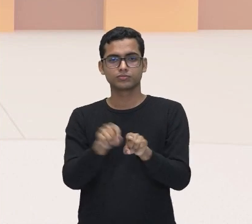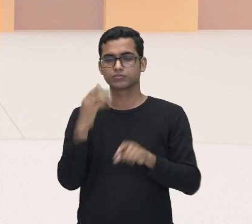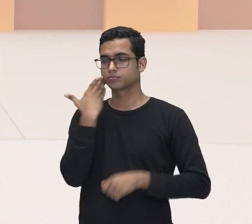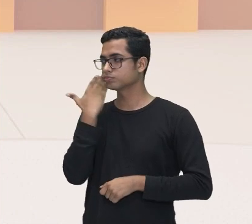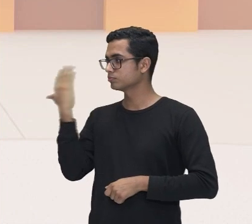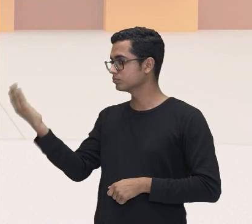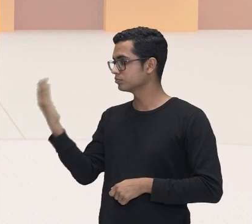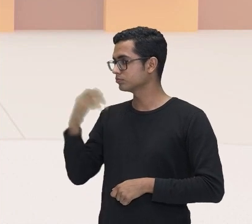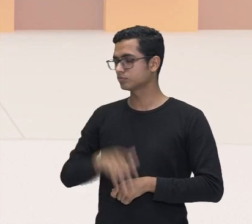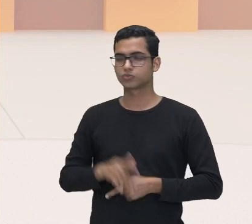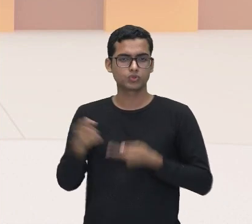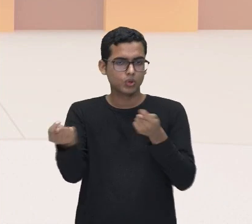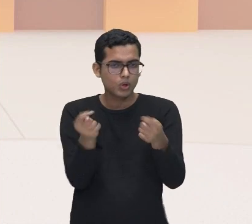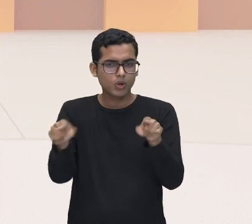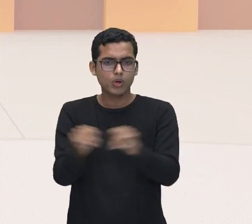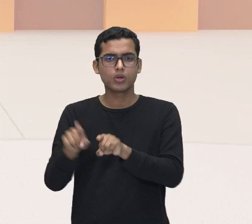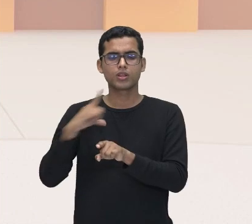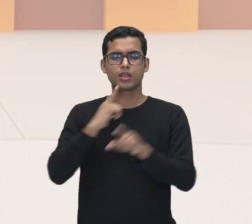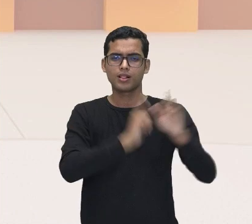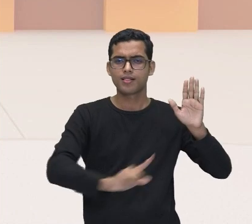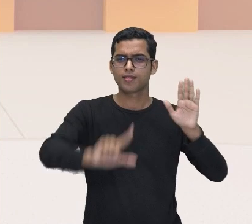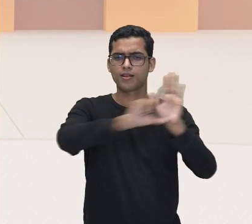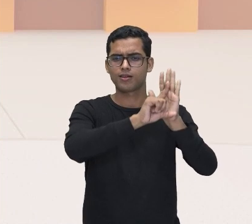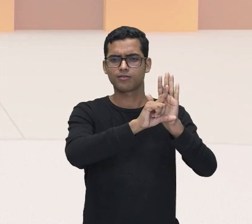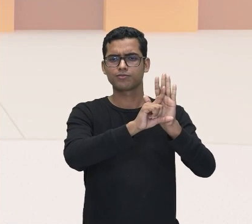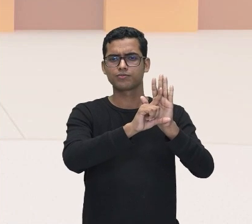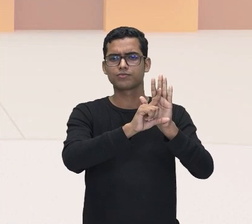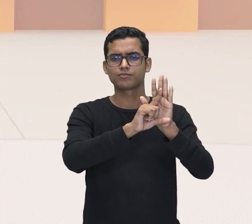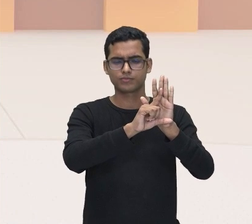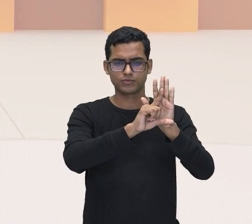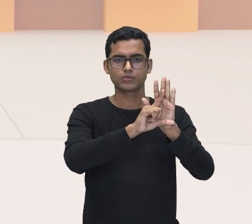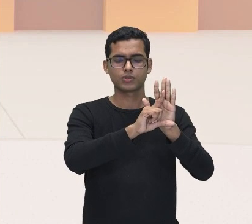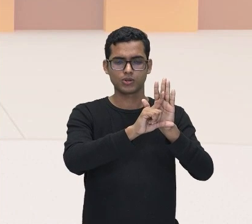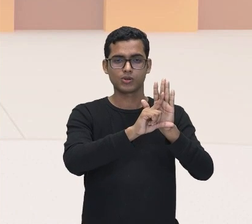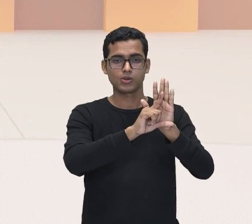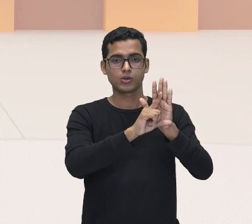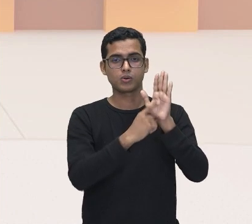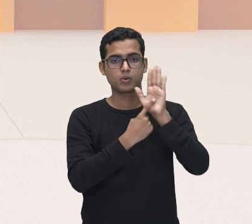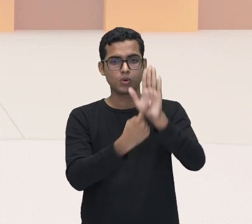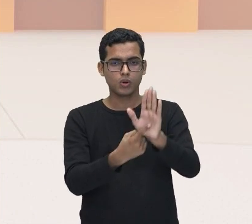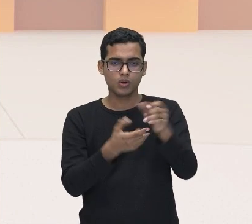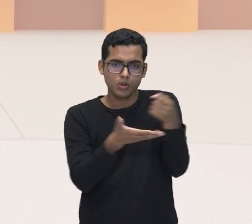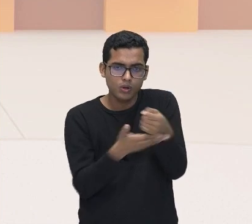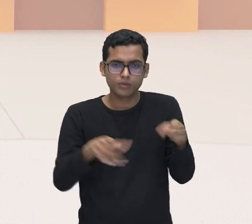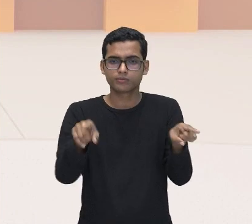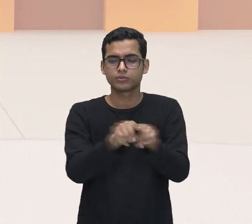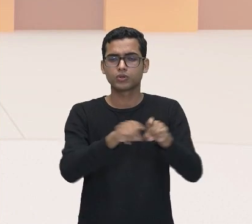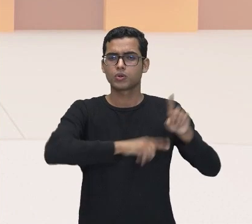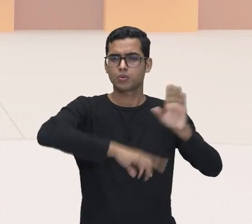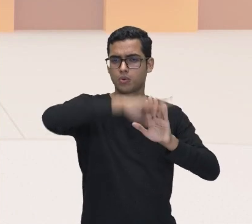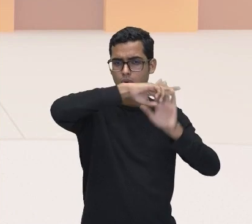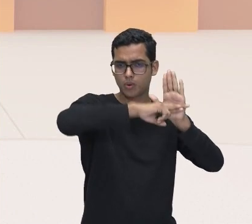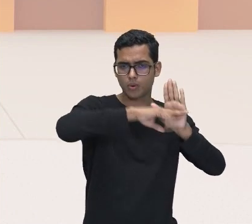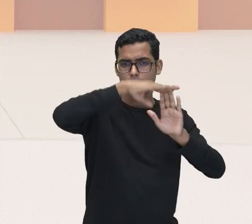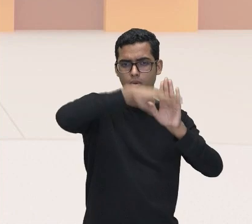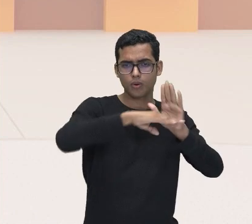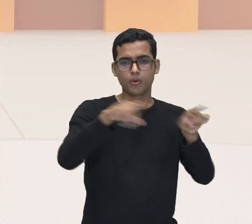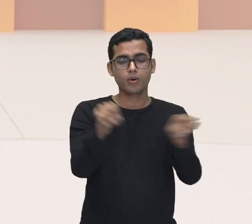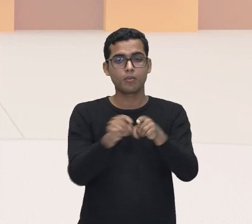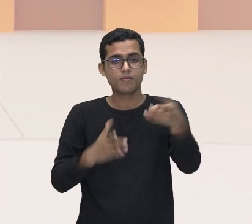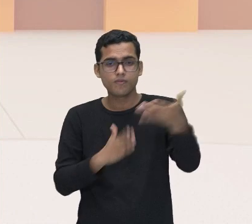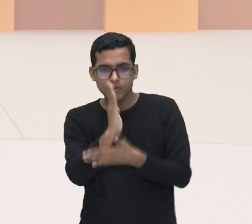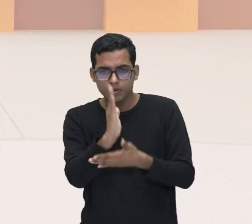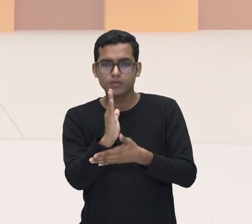dá por intermédio das leis, ou seja, fundamentada em normas e regras que